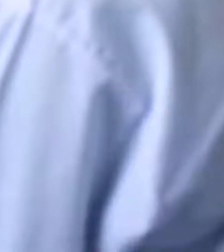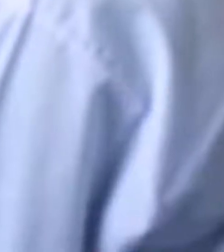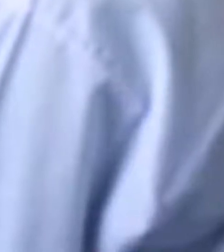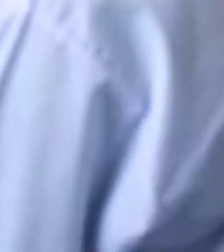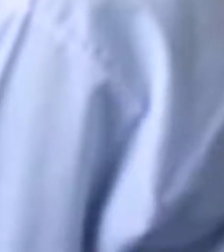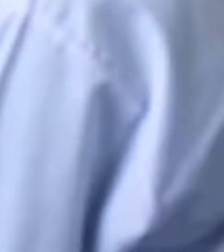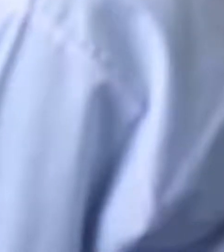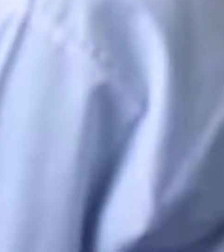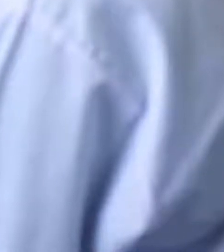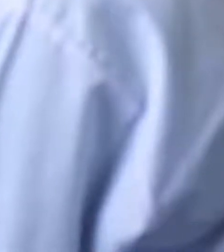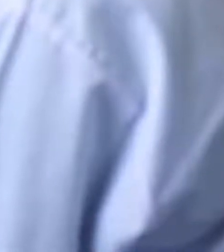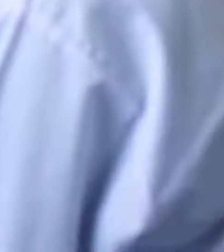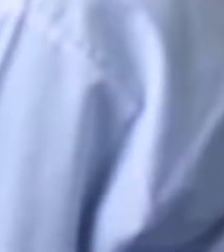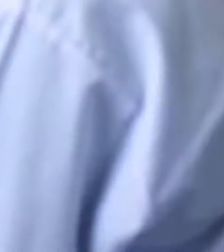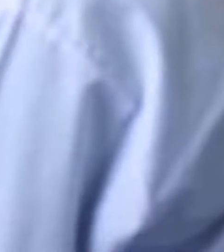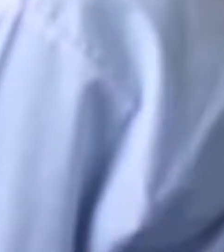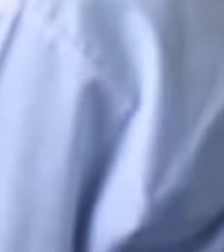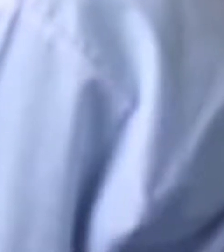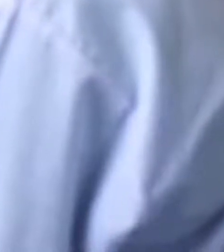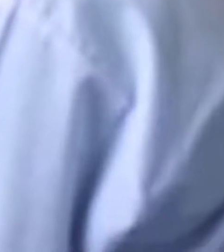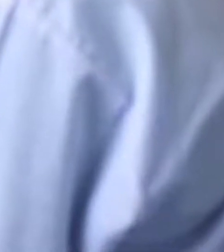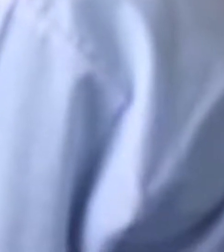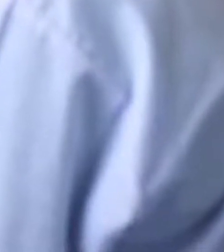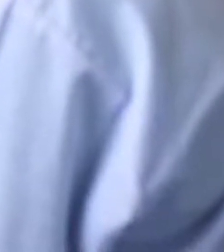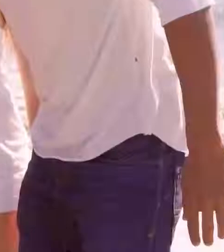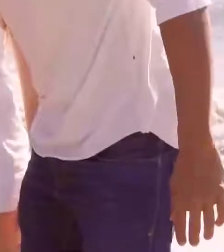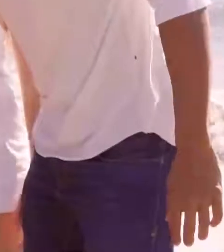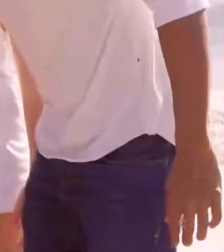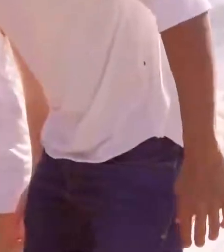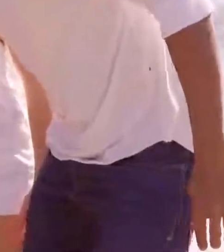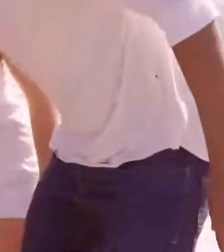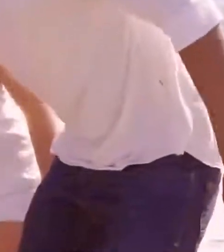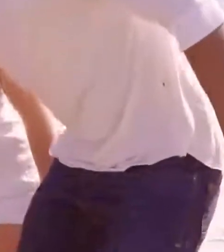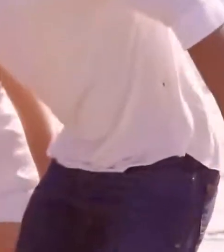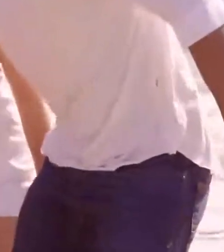gestante precisa fazer tratamento específico.